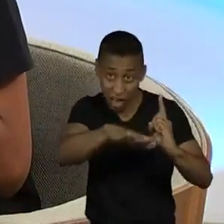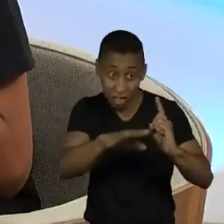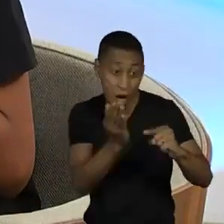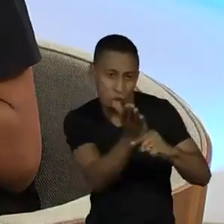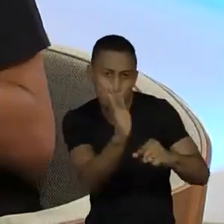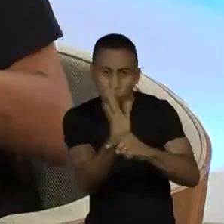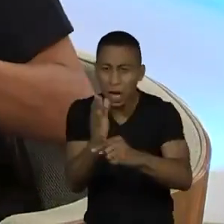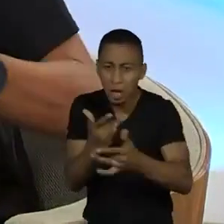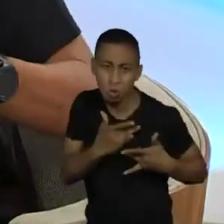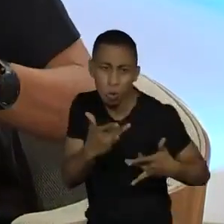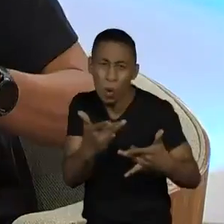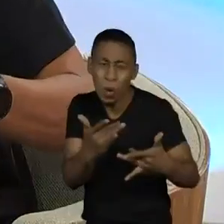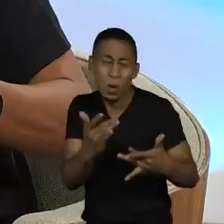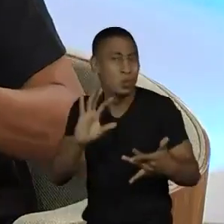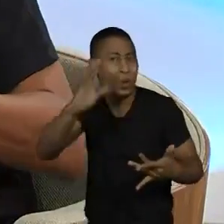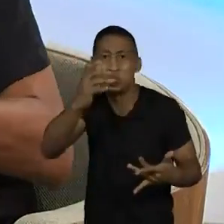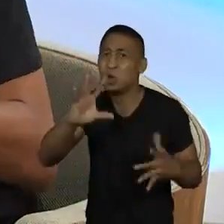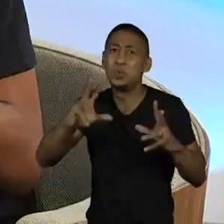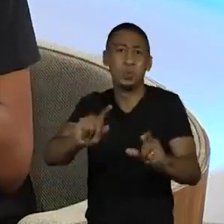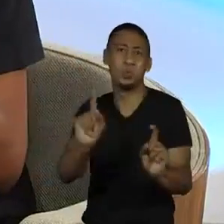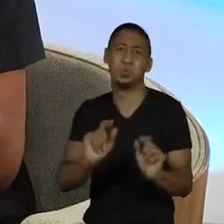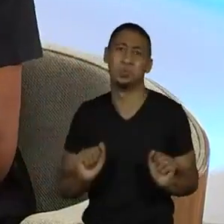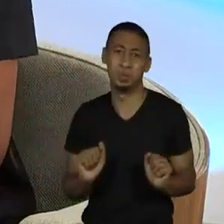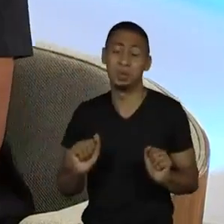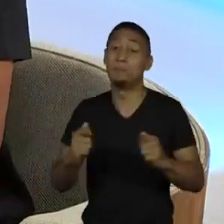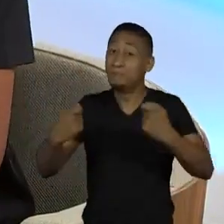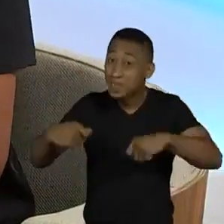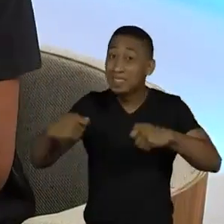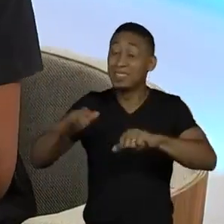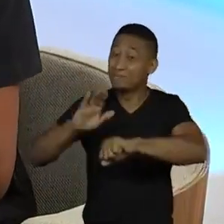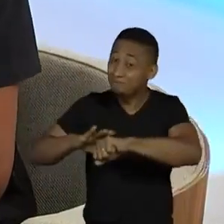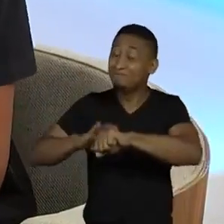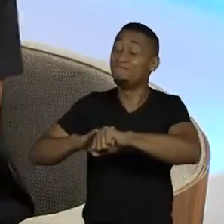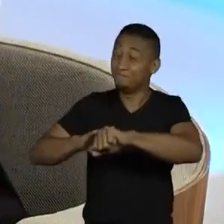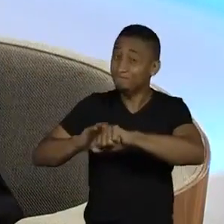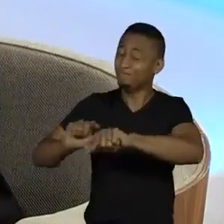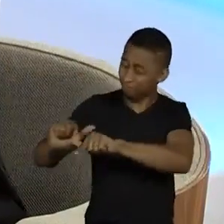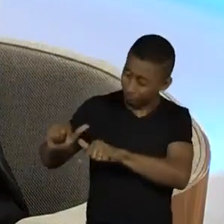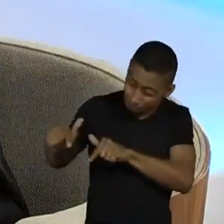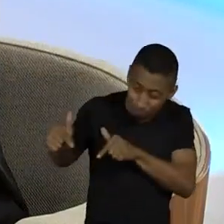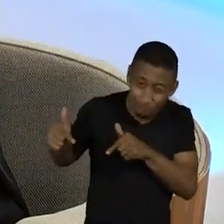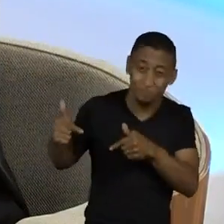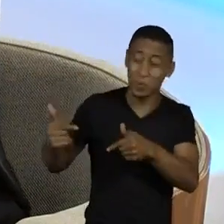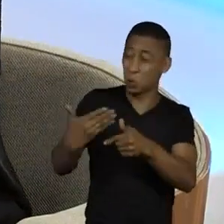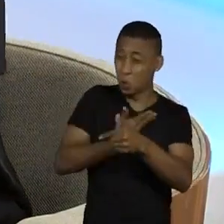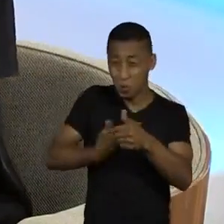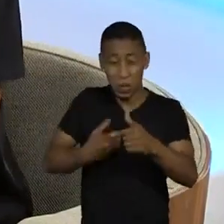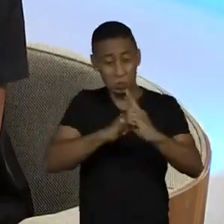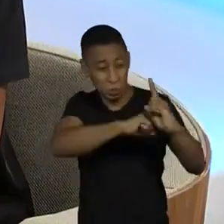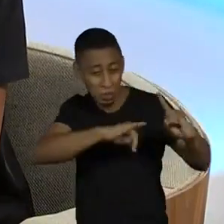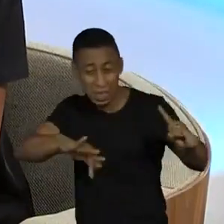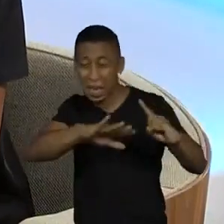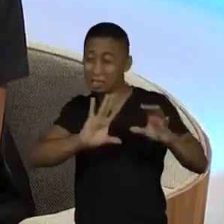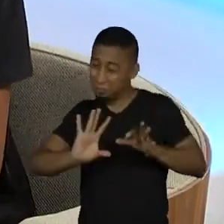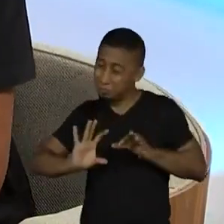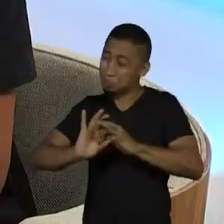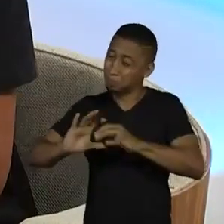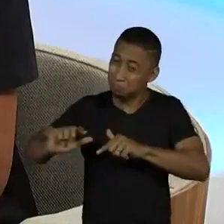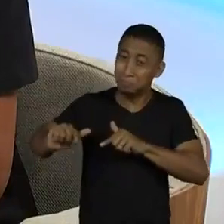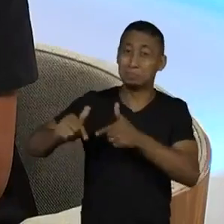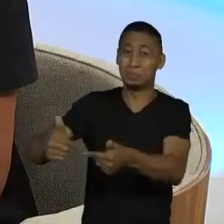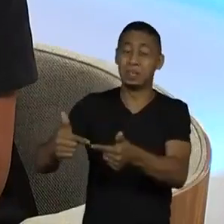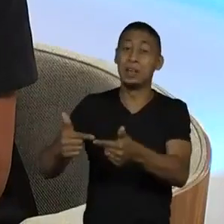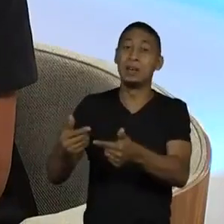trazer todas as soluções a gente precisa fazer uma grande coalizão para vencer essa crise a